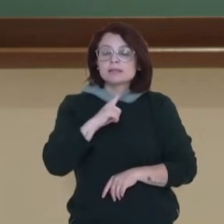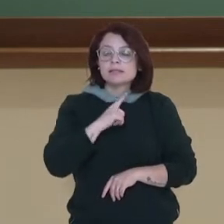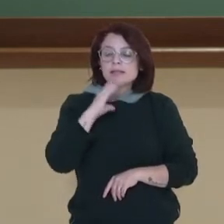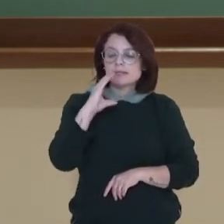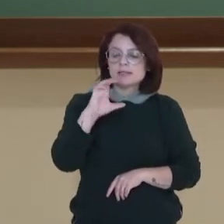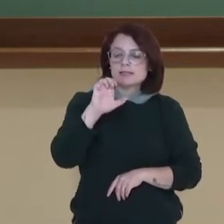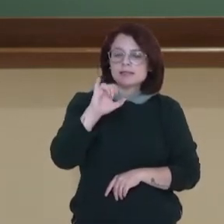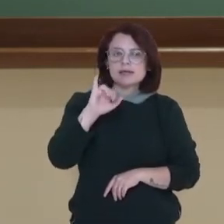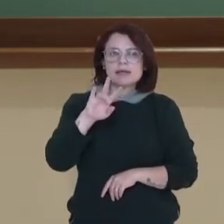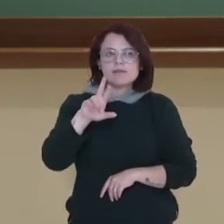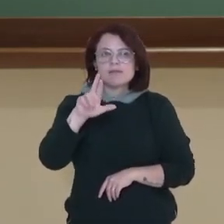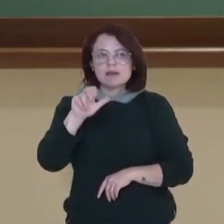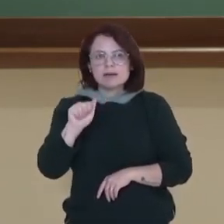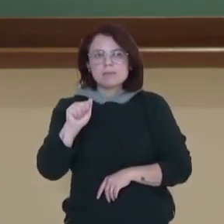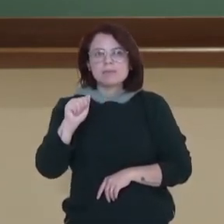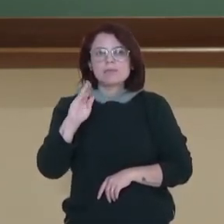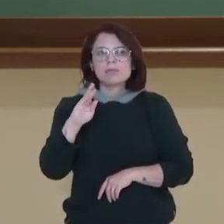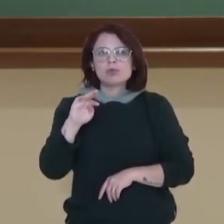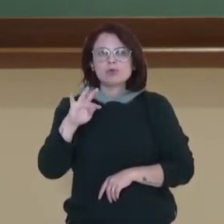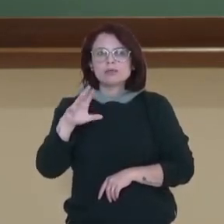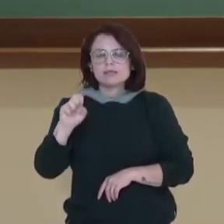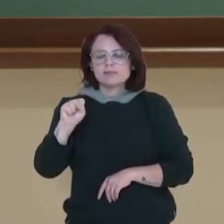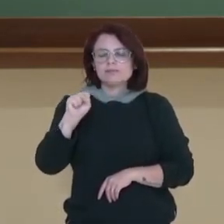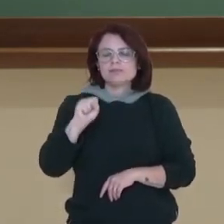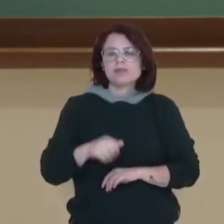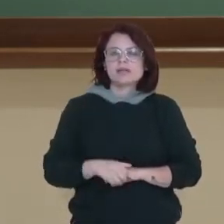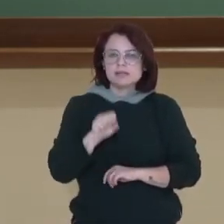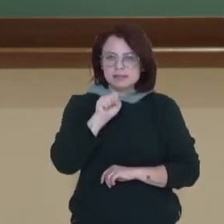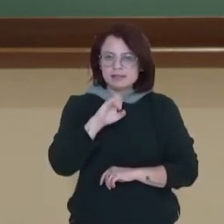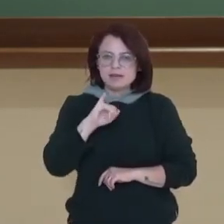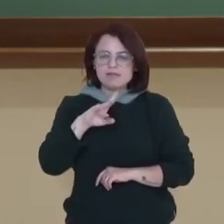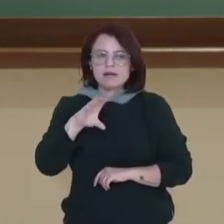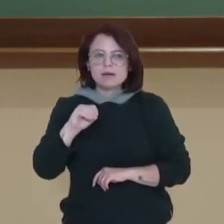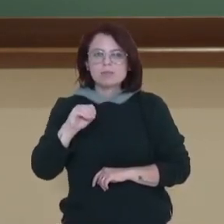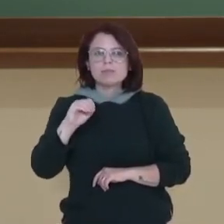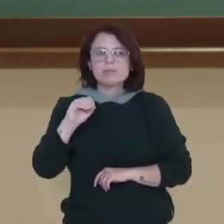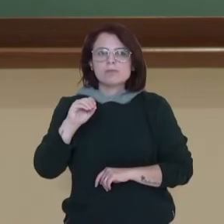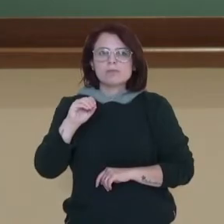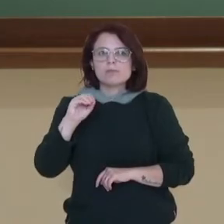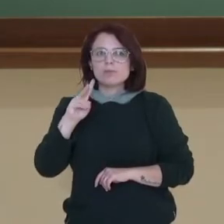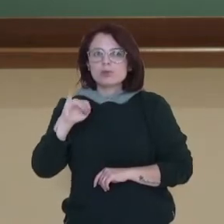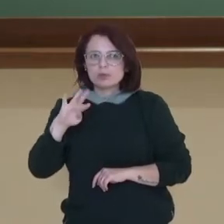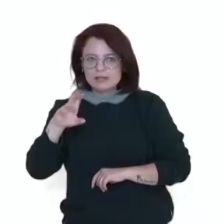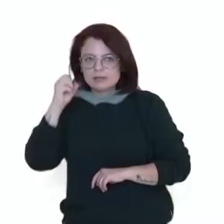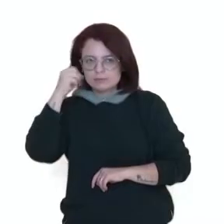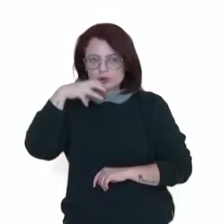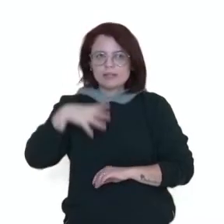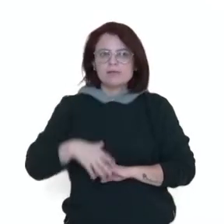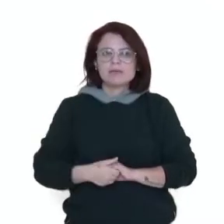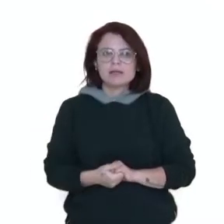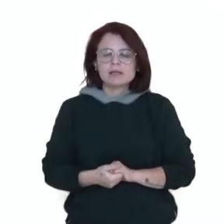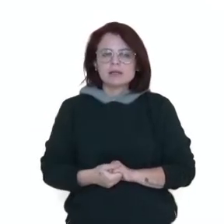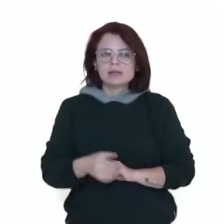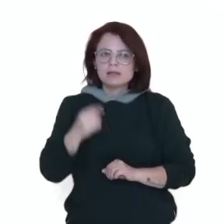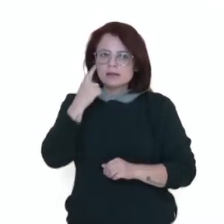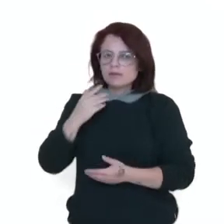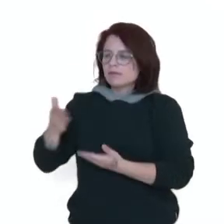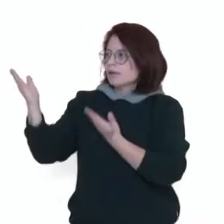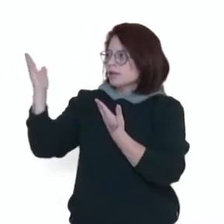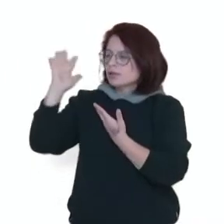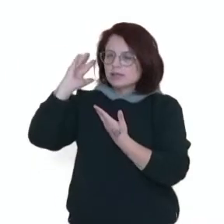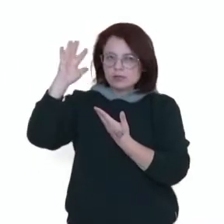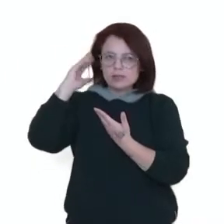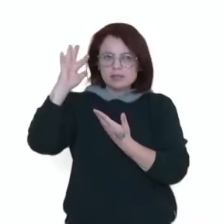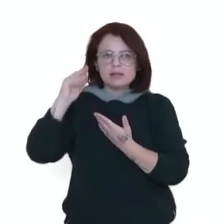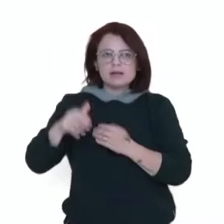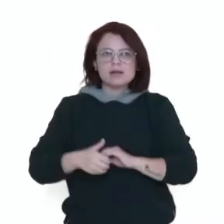né? Água e sais minerais compõem de fato essa seiva bruta, ok? Então aqui a gente tem, né, a teoria de Dickson